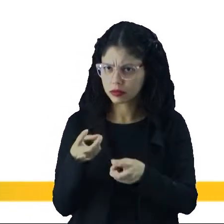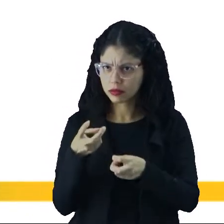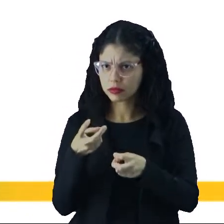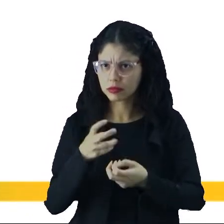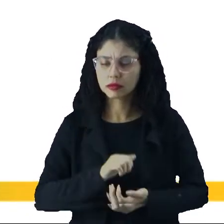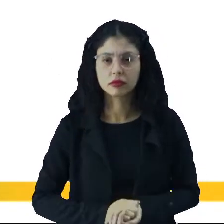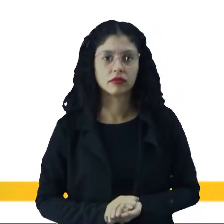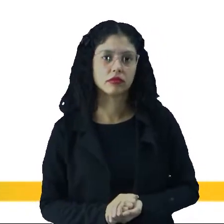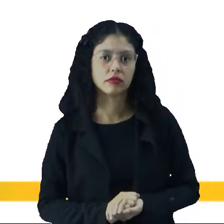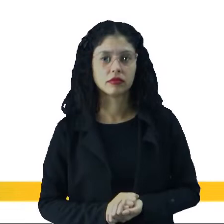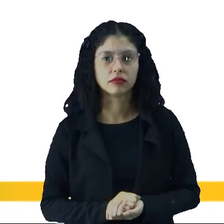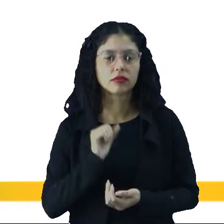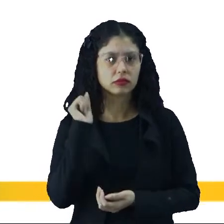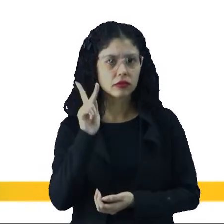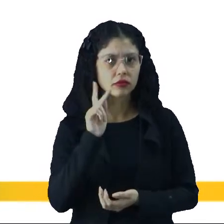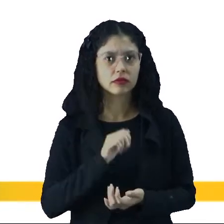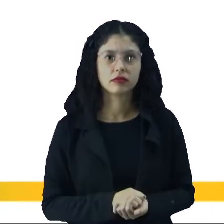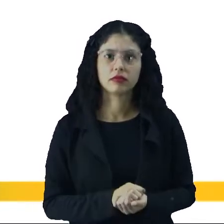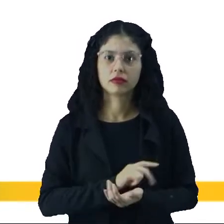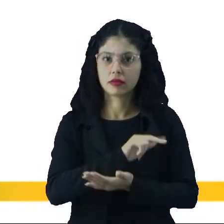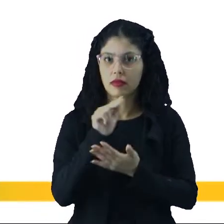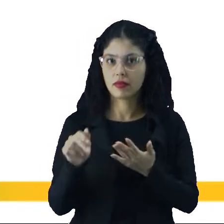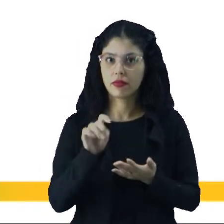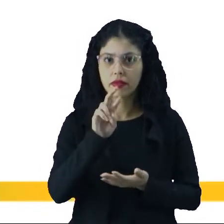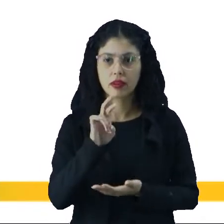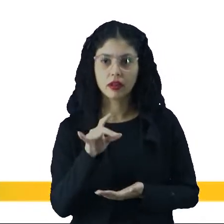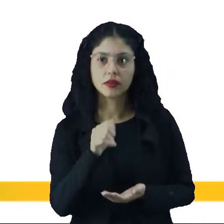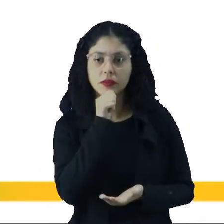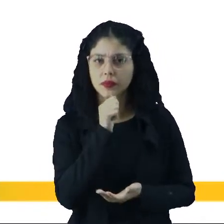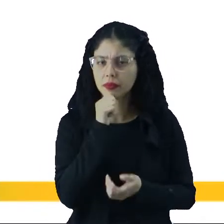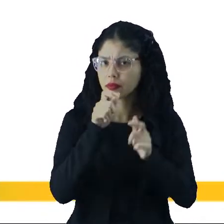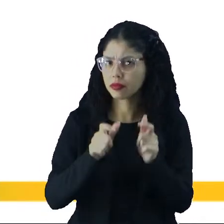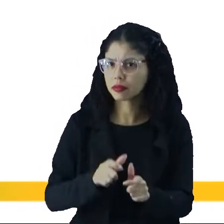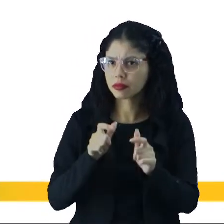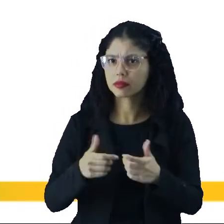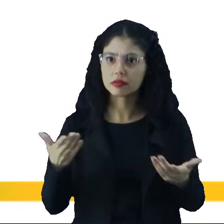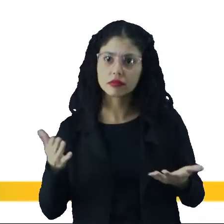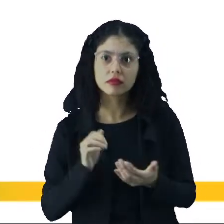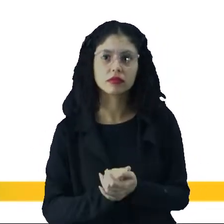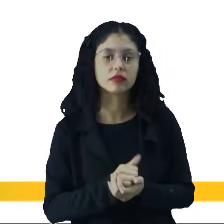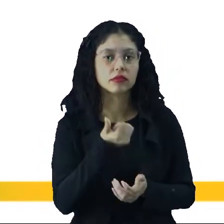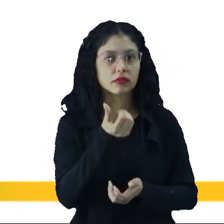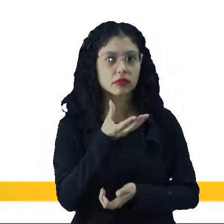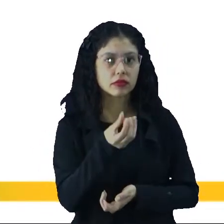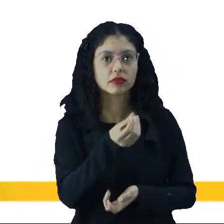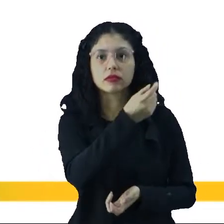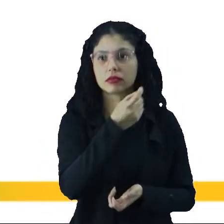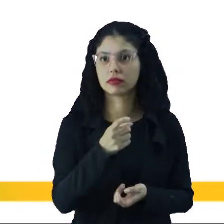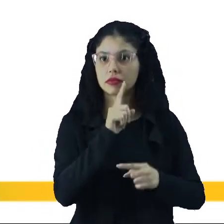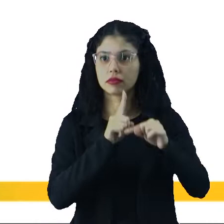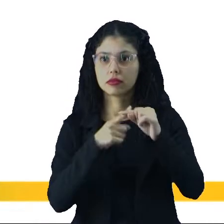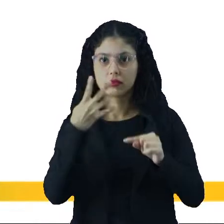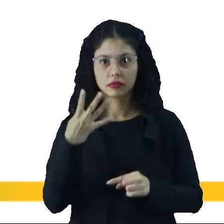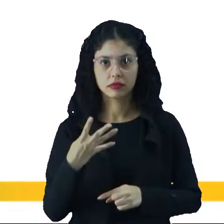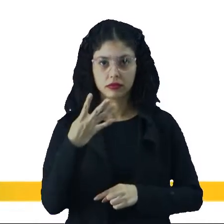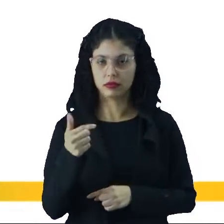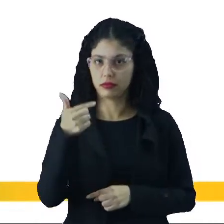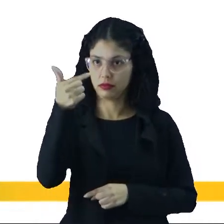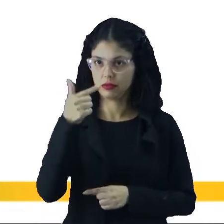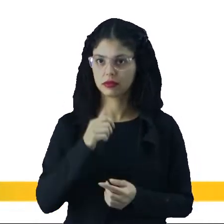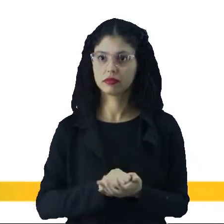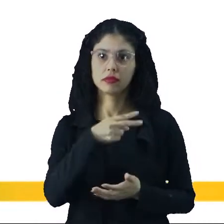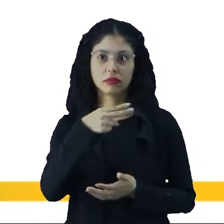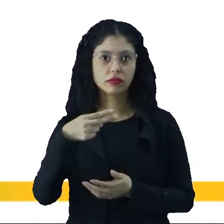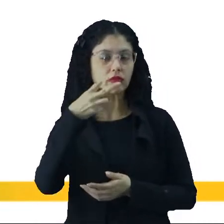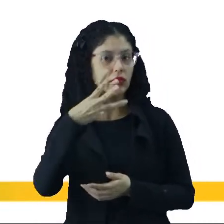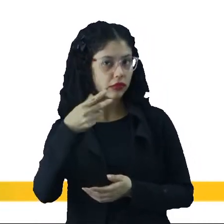expoente? Ok? A variável está onde? Aqui em cima. 16 elevado a x mais 4 elevado a 2x igual